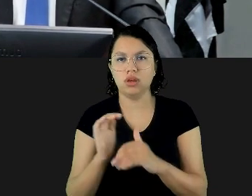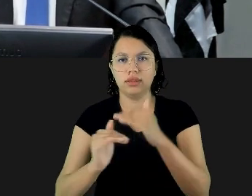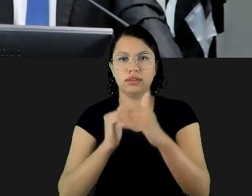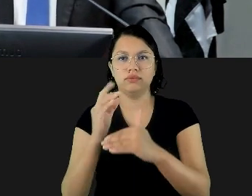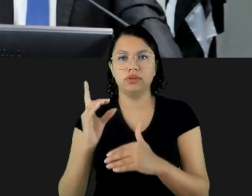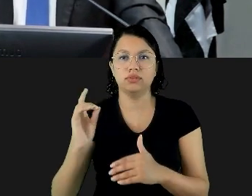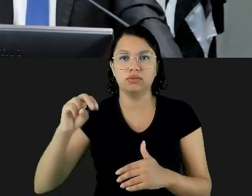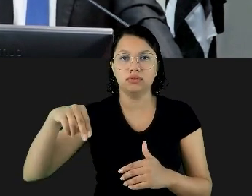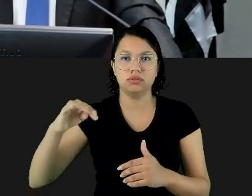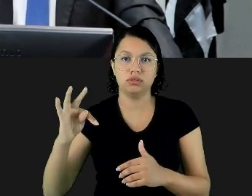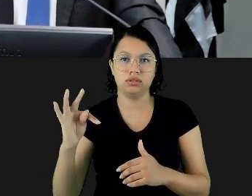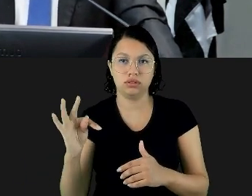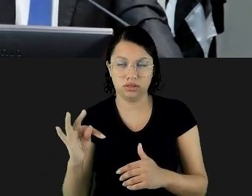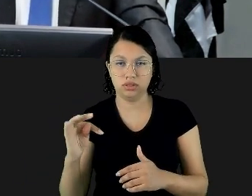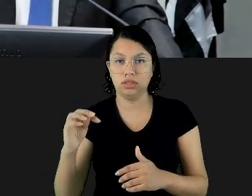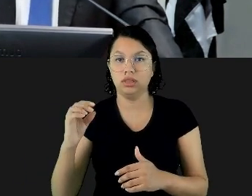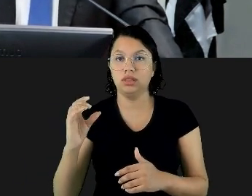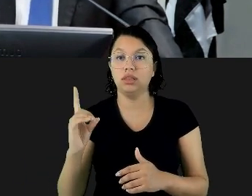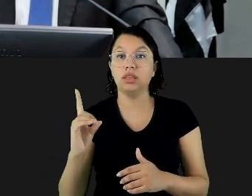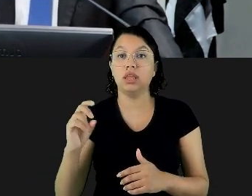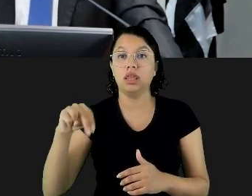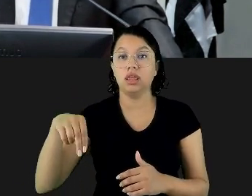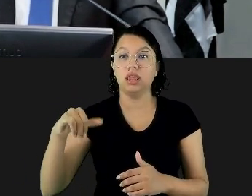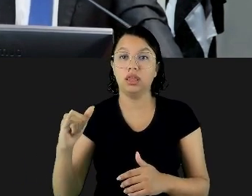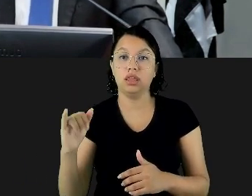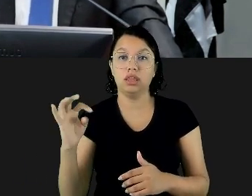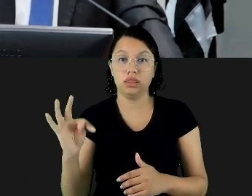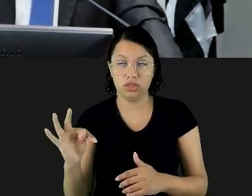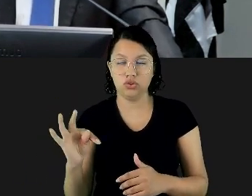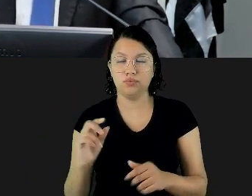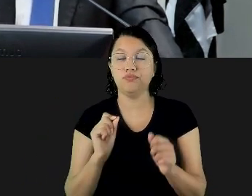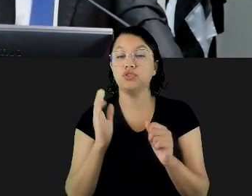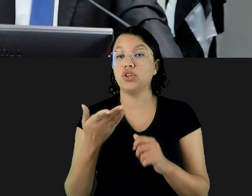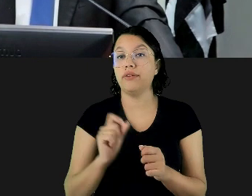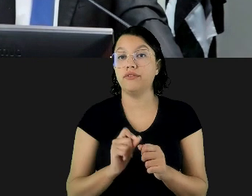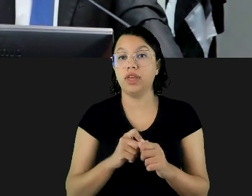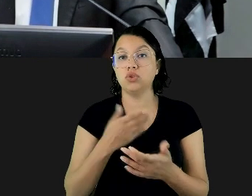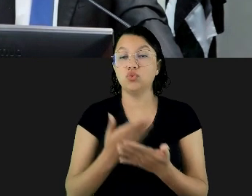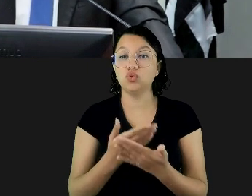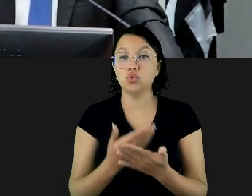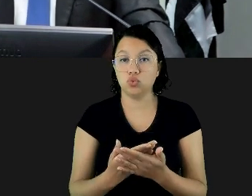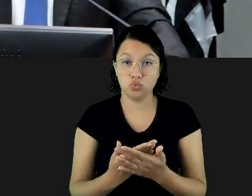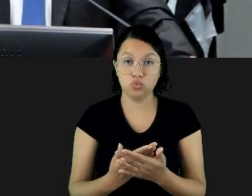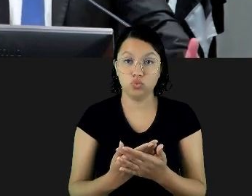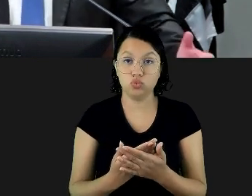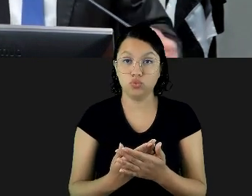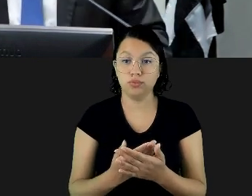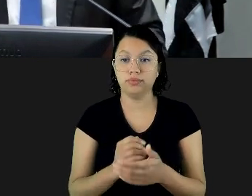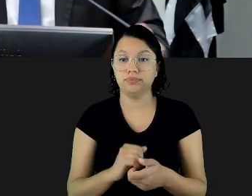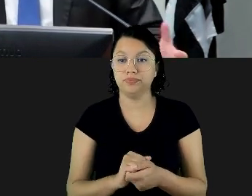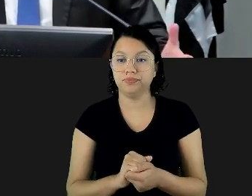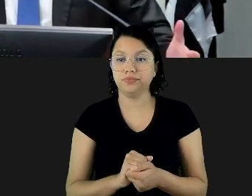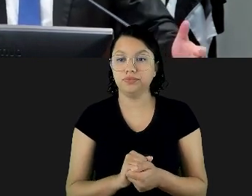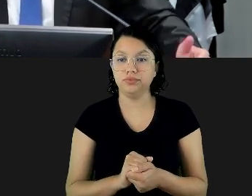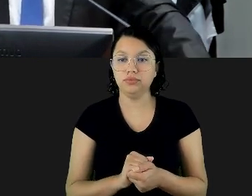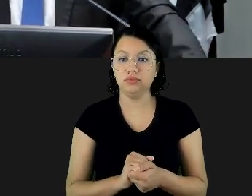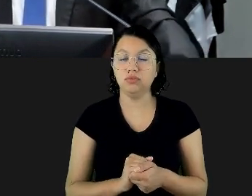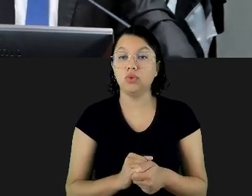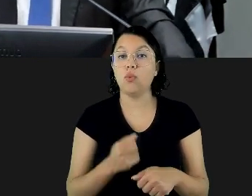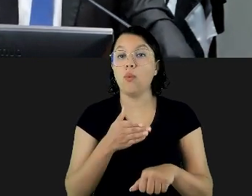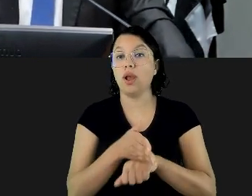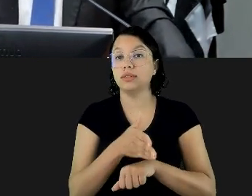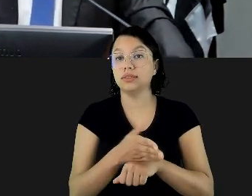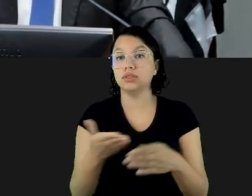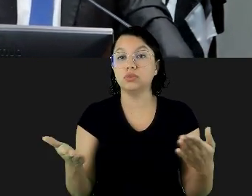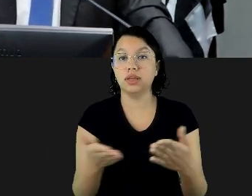já licitou a elaboração do estudo e projeto para o contorno rodoviário em Porto Murtinho, com acesso a essa ponte